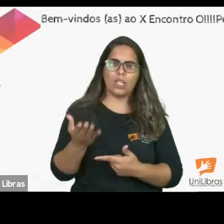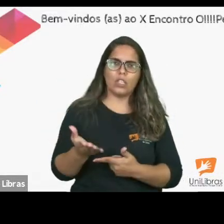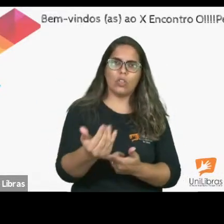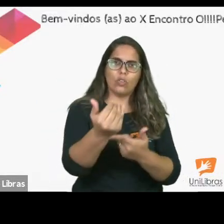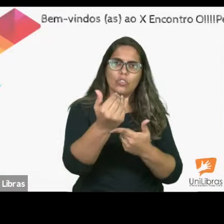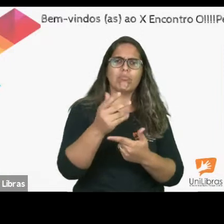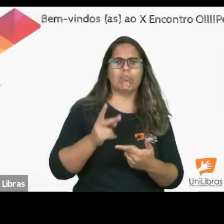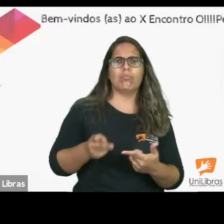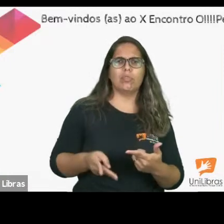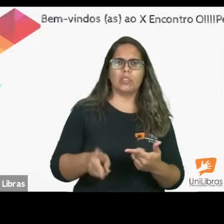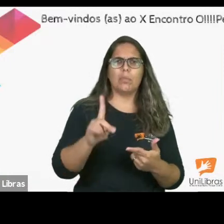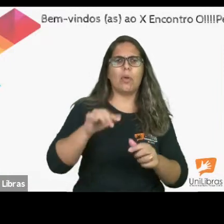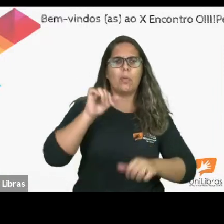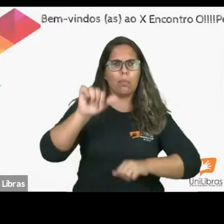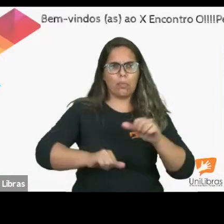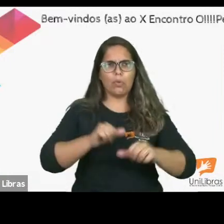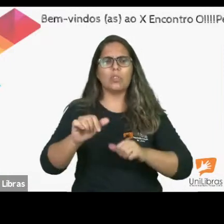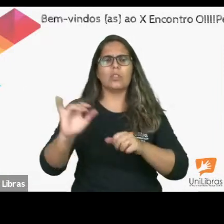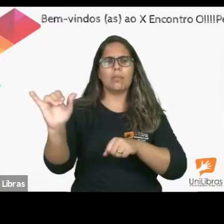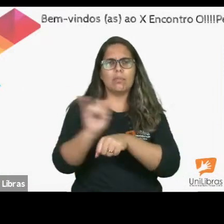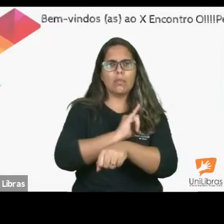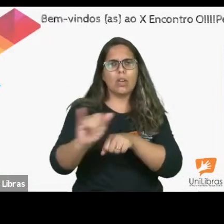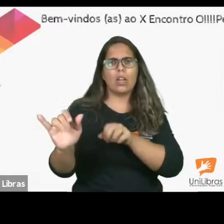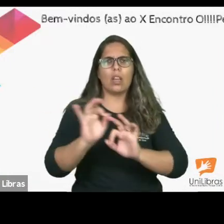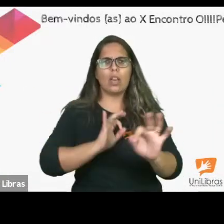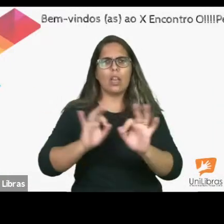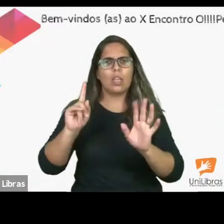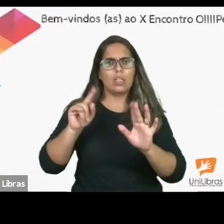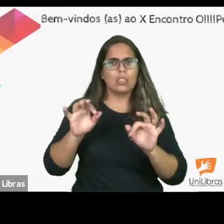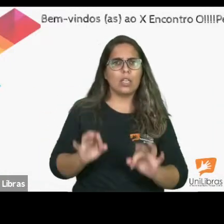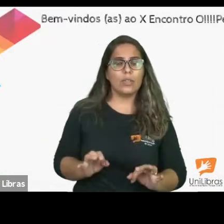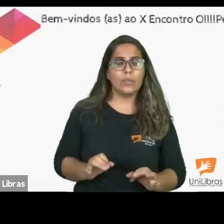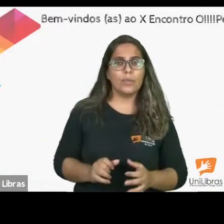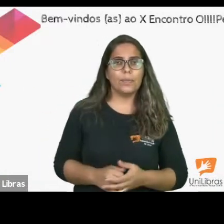sempre uma mudança, um aprimoramento, alguma coisa assim.